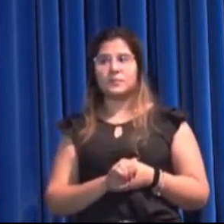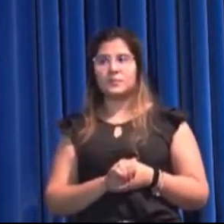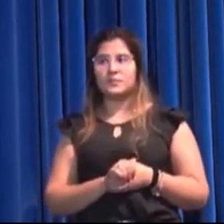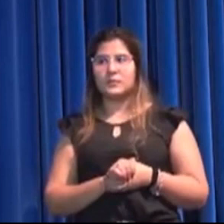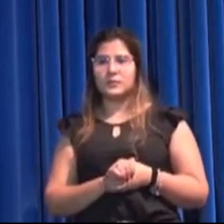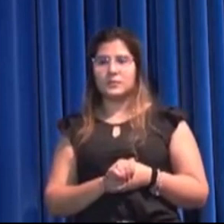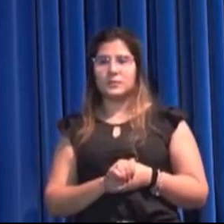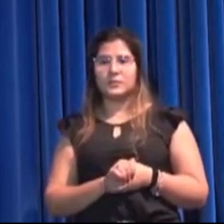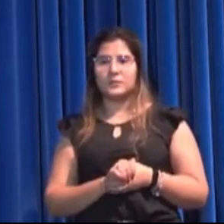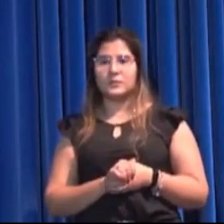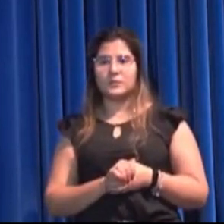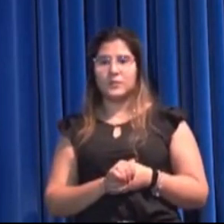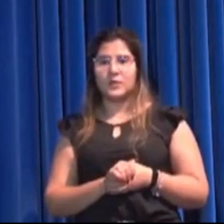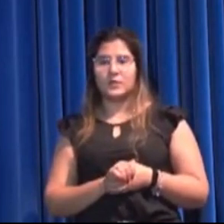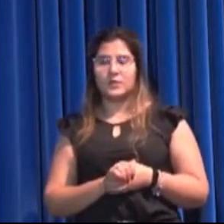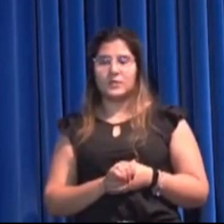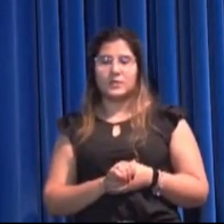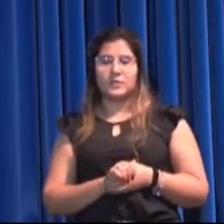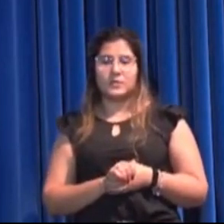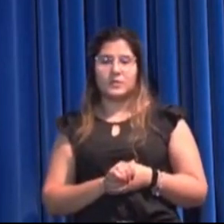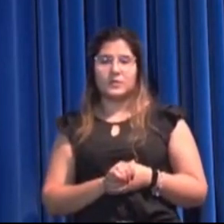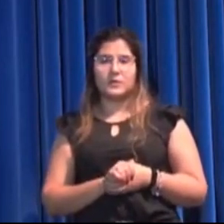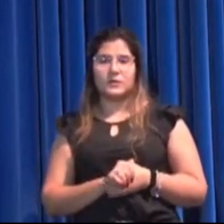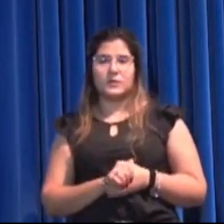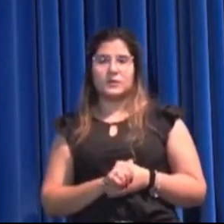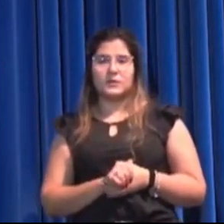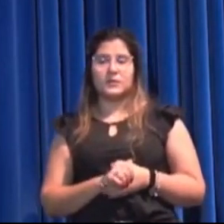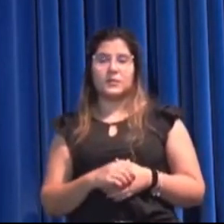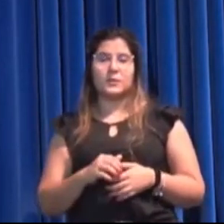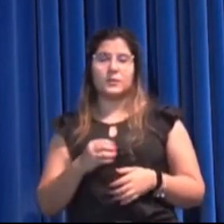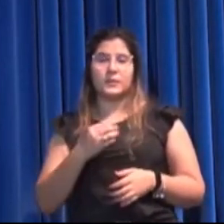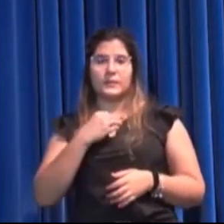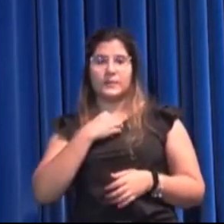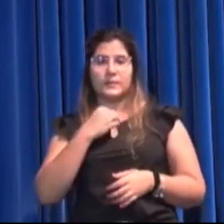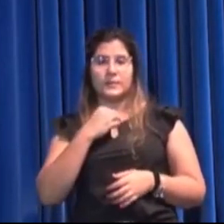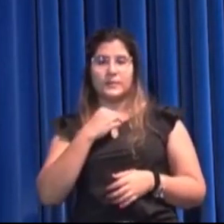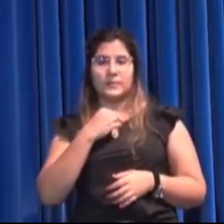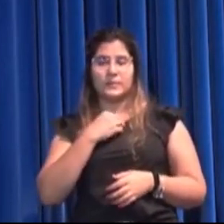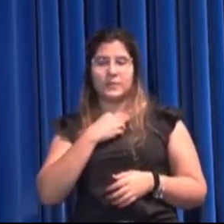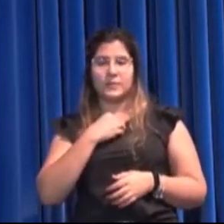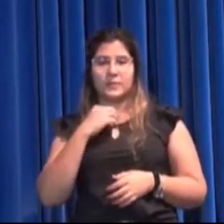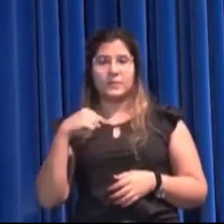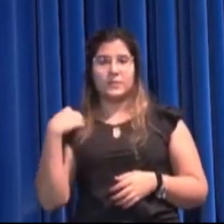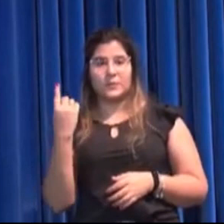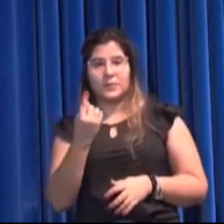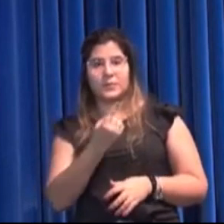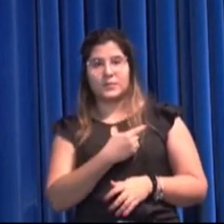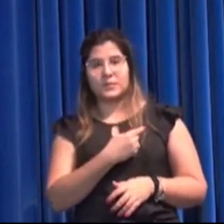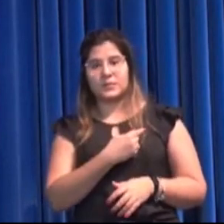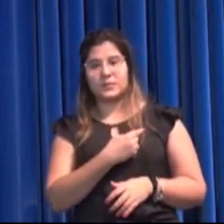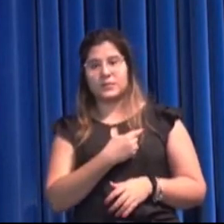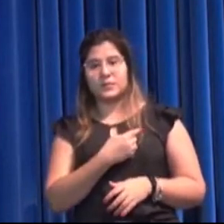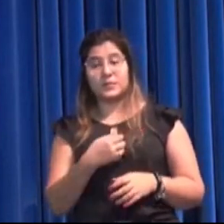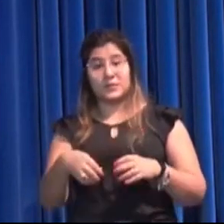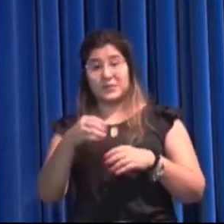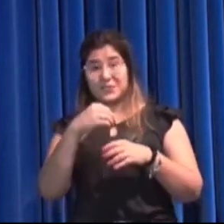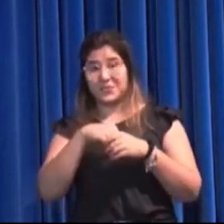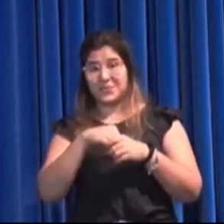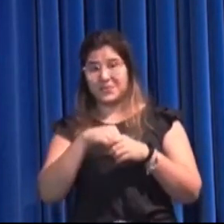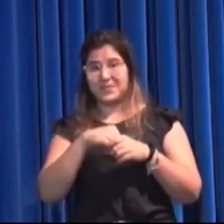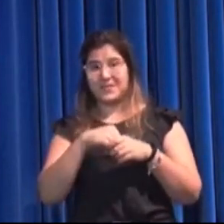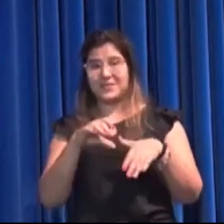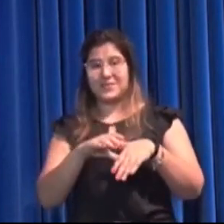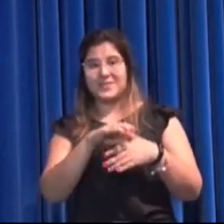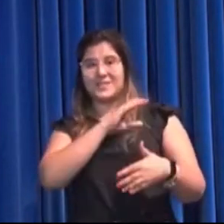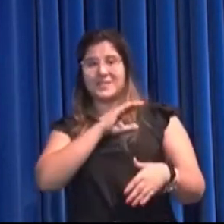positiva nesse aspecto, né? Porque com o pecado nós fomos incluídos em